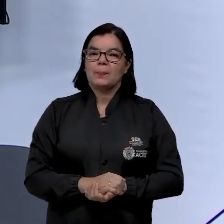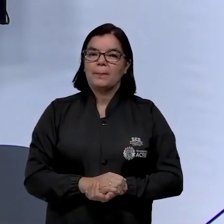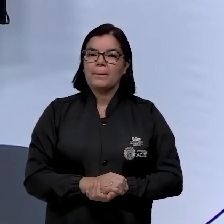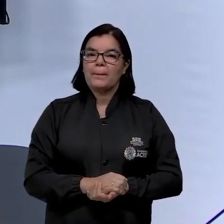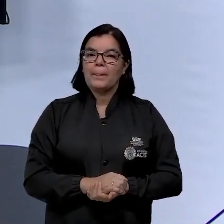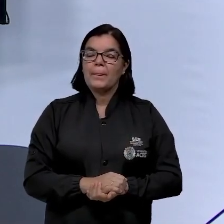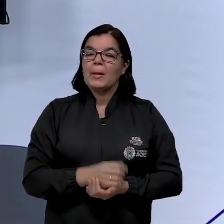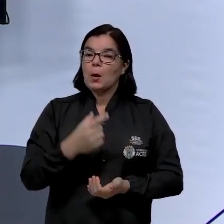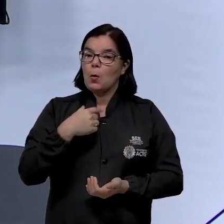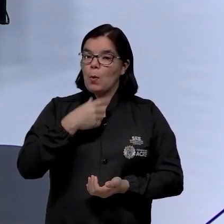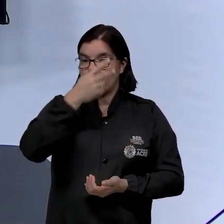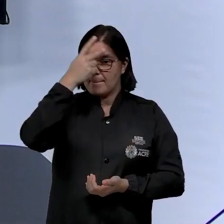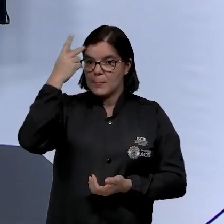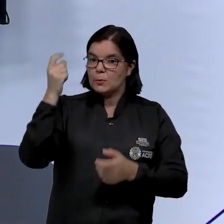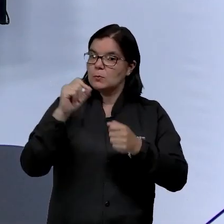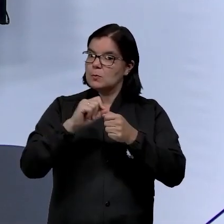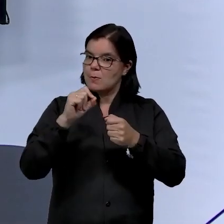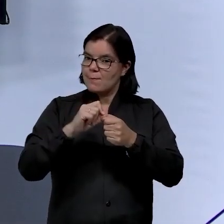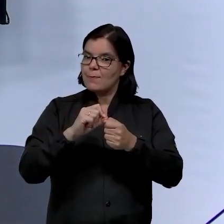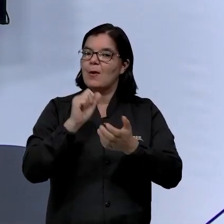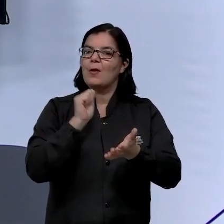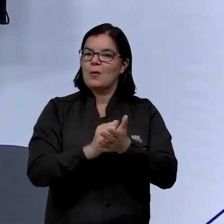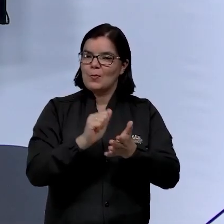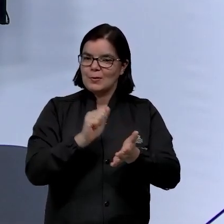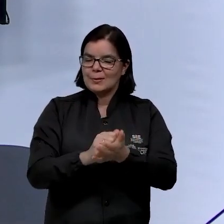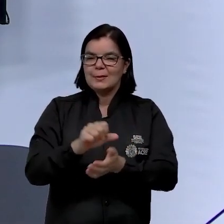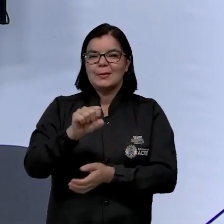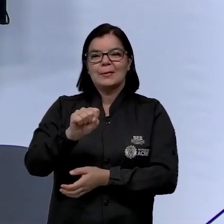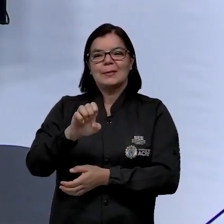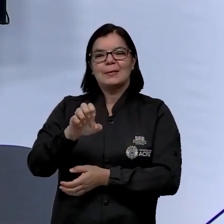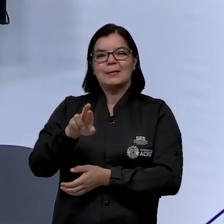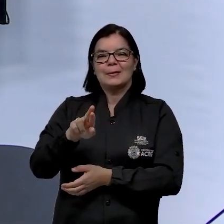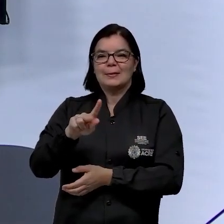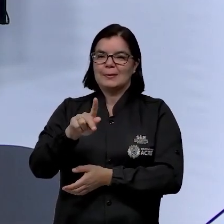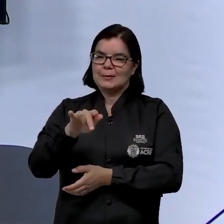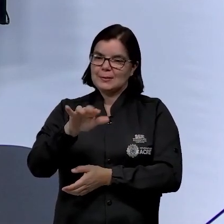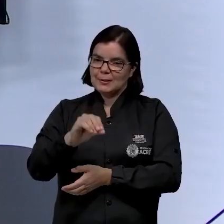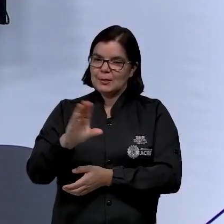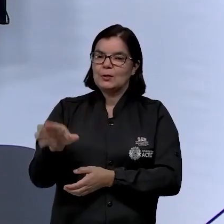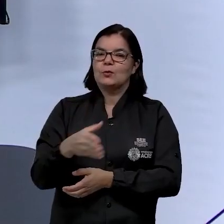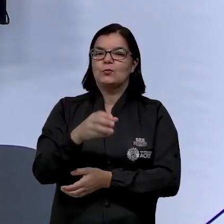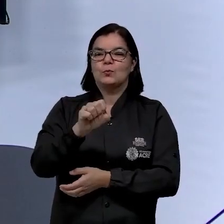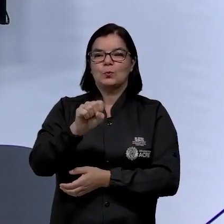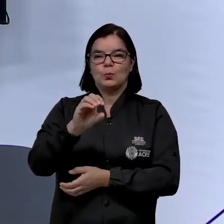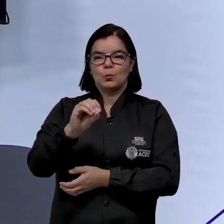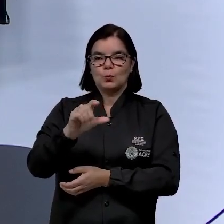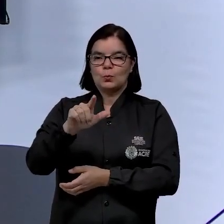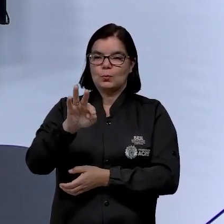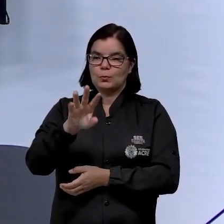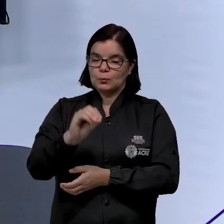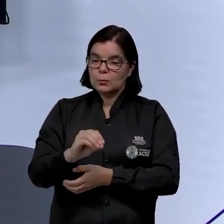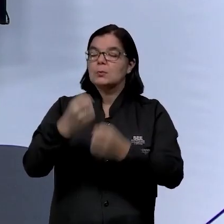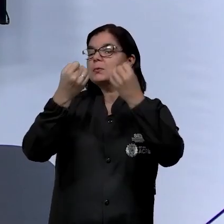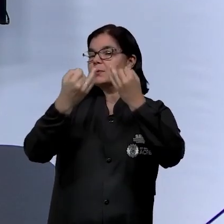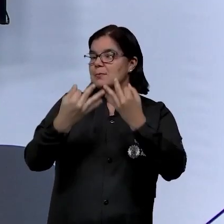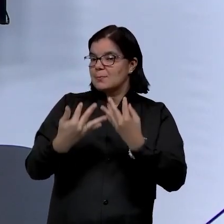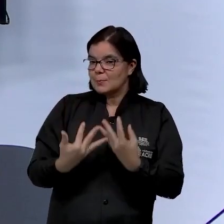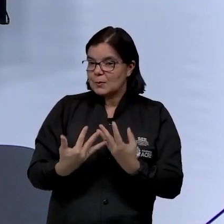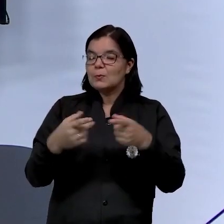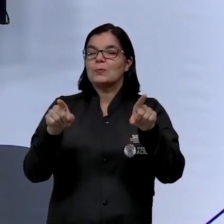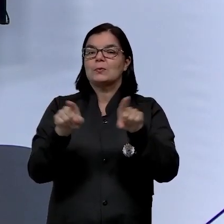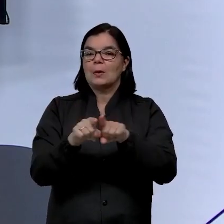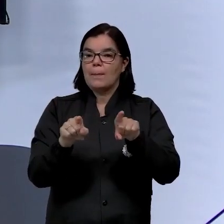um compositor, né, que é Sérgio Souto, que é bem conhecido aqui na nossa região, e ele falou, inclusive, das